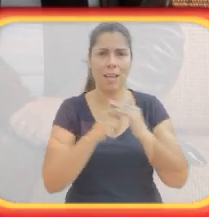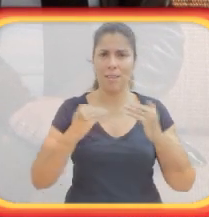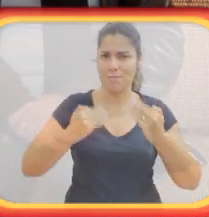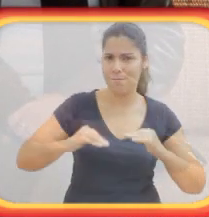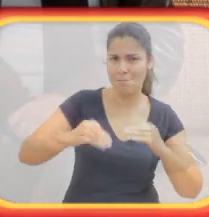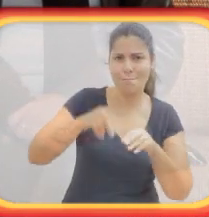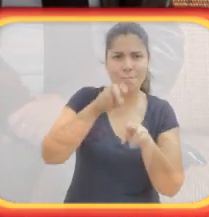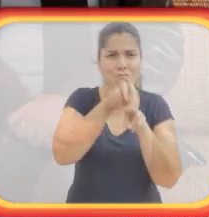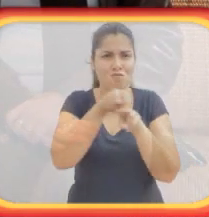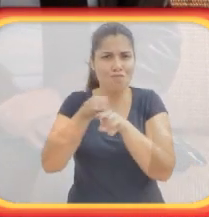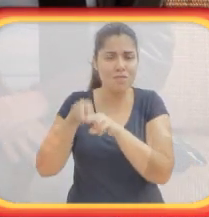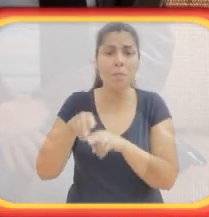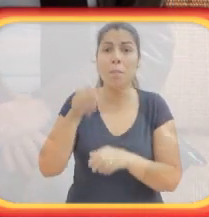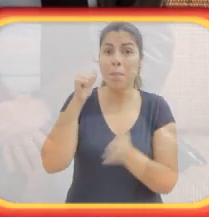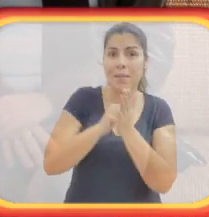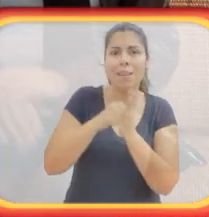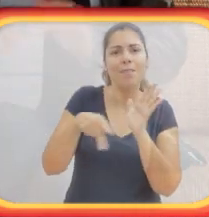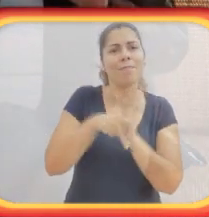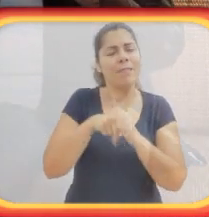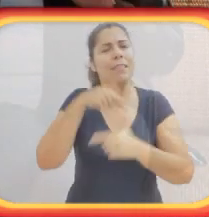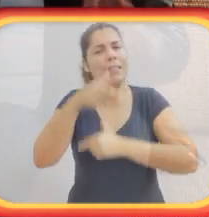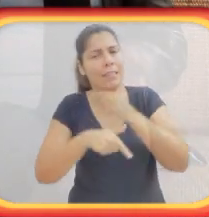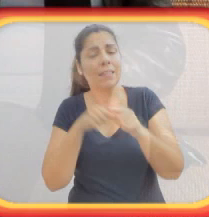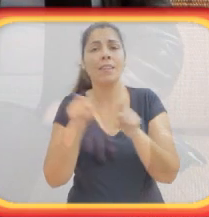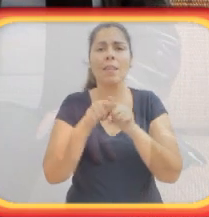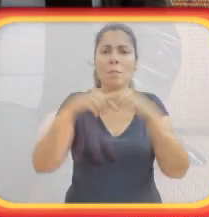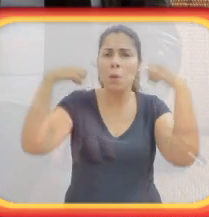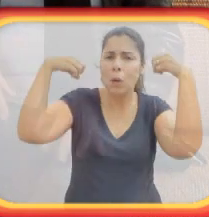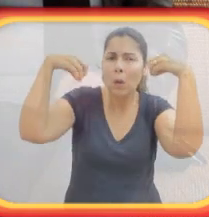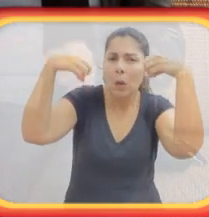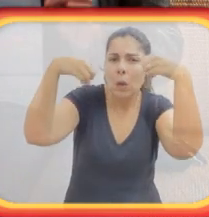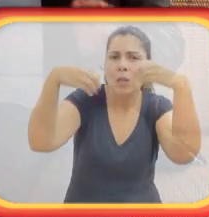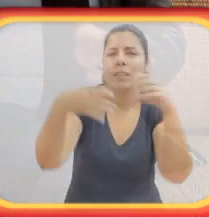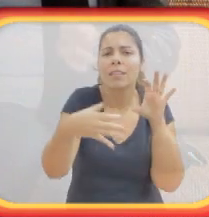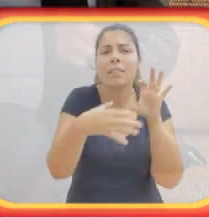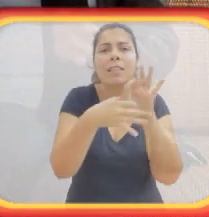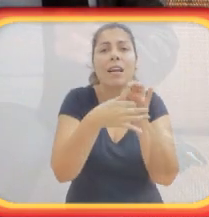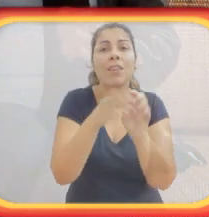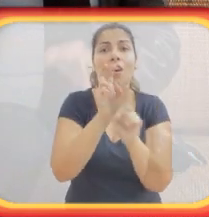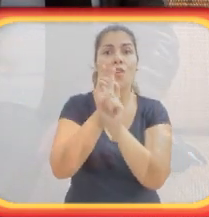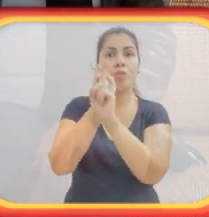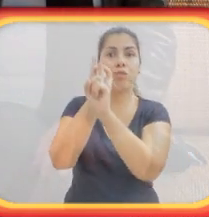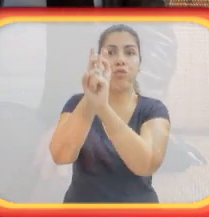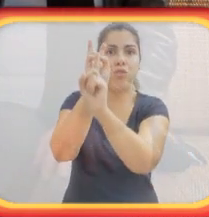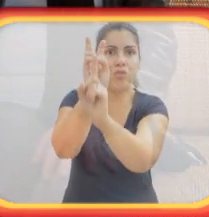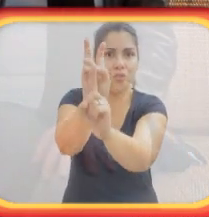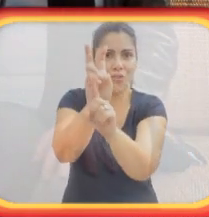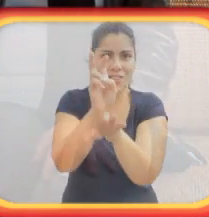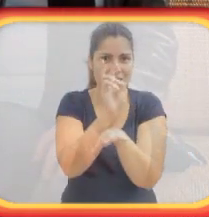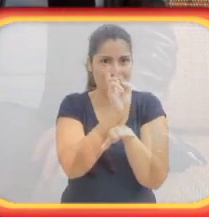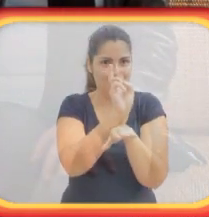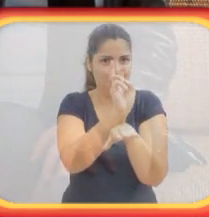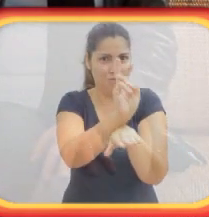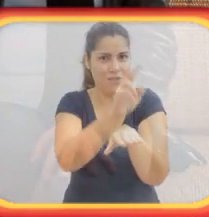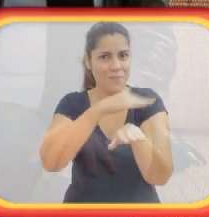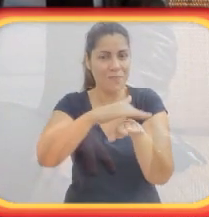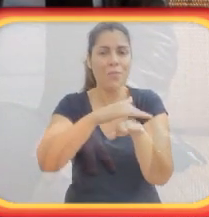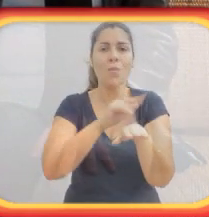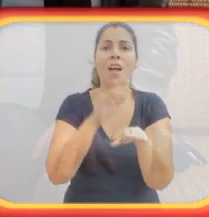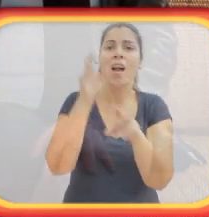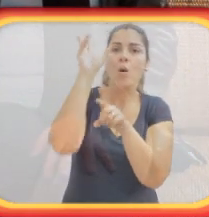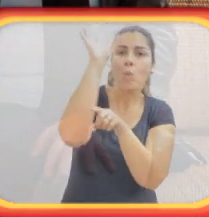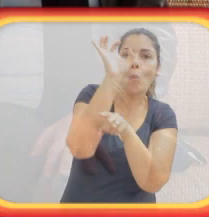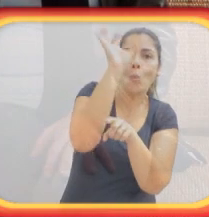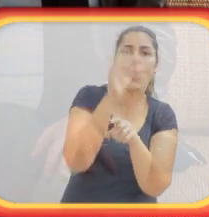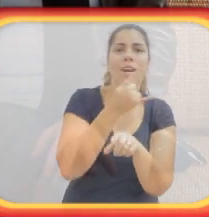os bancos de palhinha, todo revestido a madeira, com as madeiras trabalhadas e as luzes,